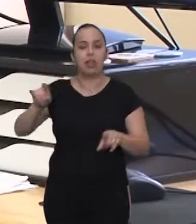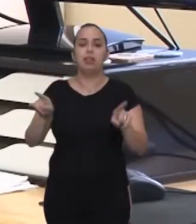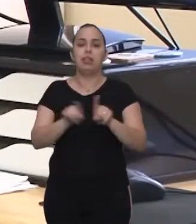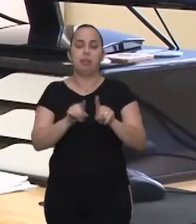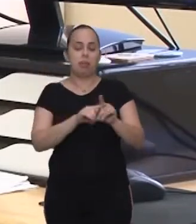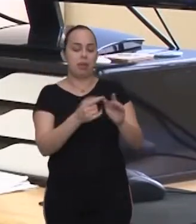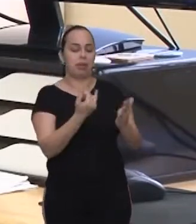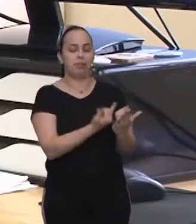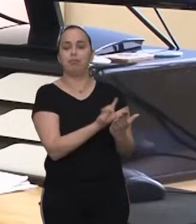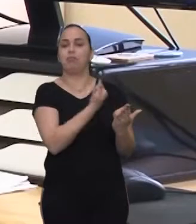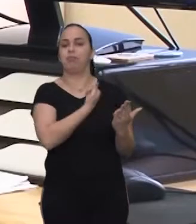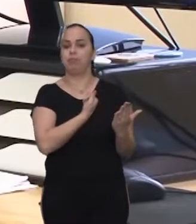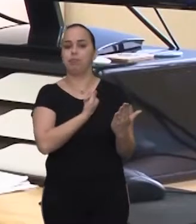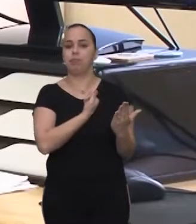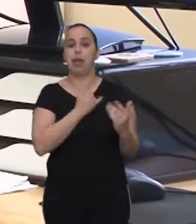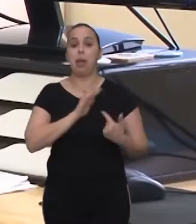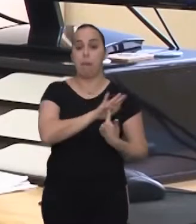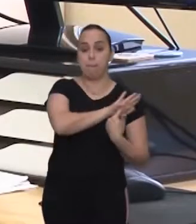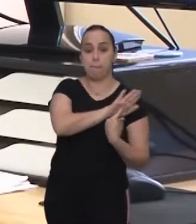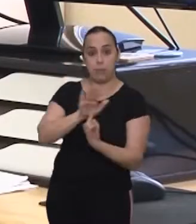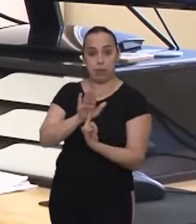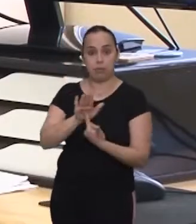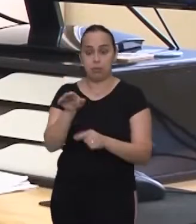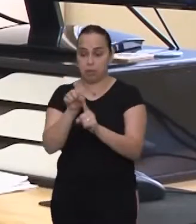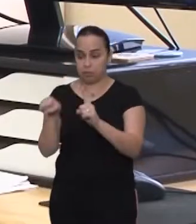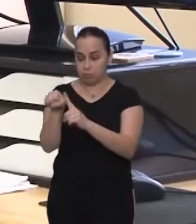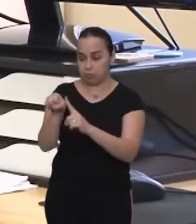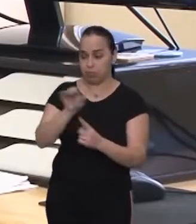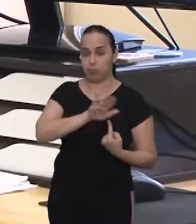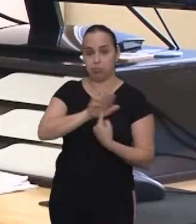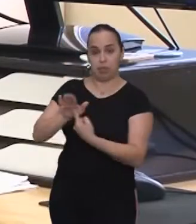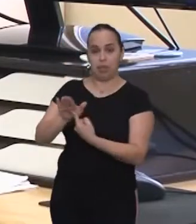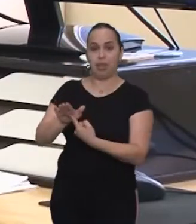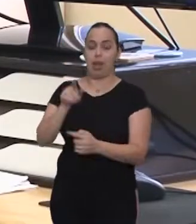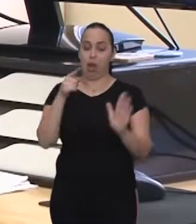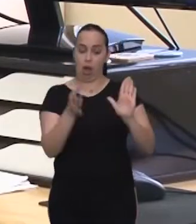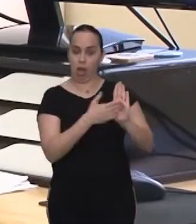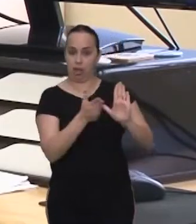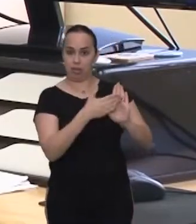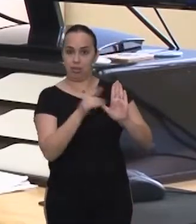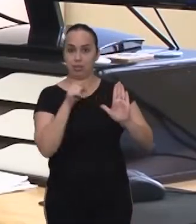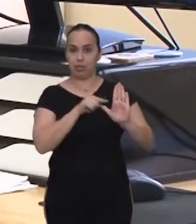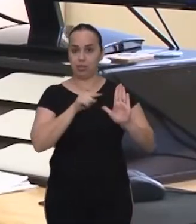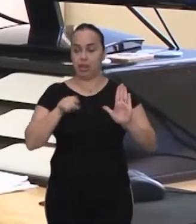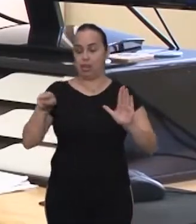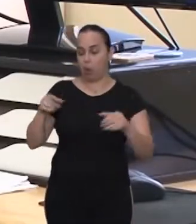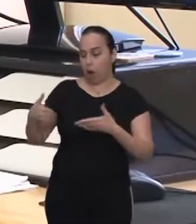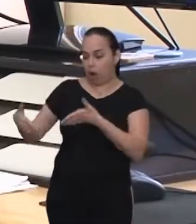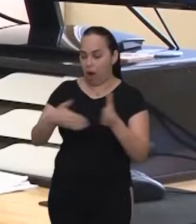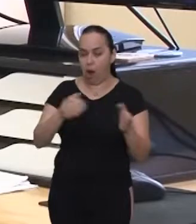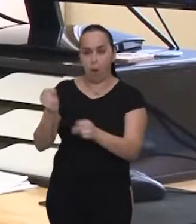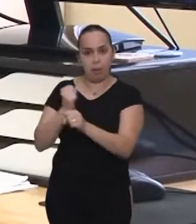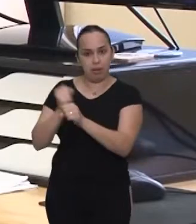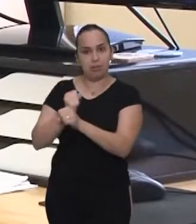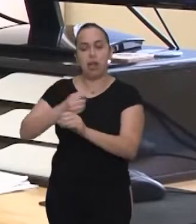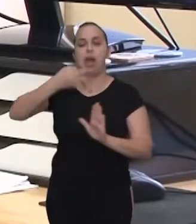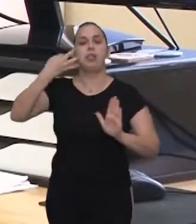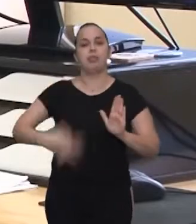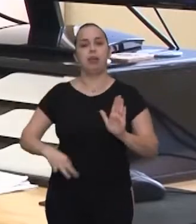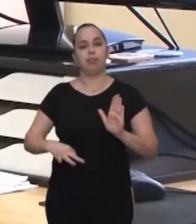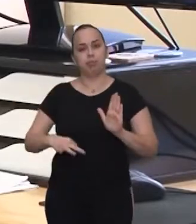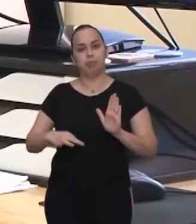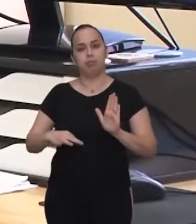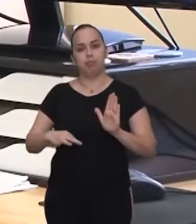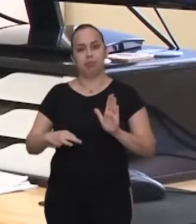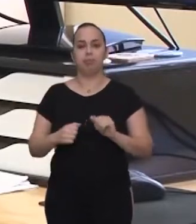então ao emitir a licença o órgão Ambiental do Estado tá demonstrando para a sociedade toda que olha essa proposta a obra desse